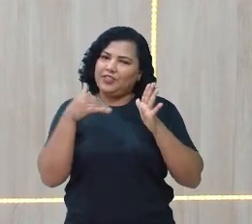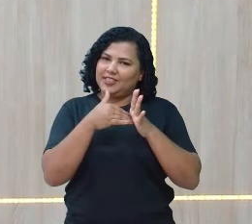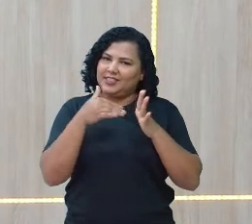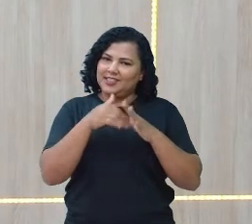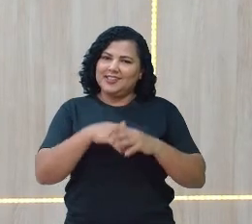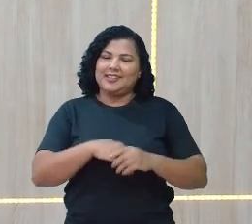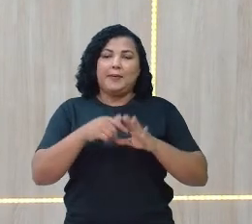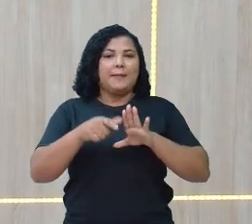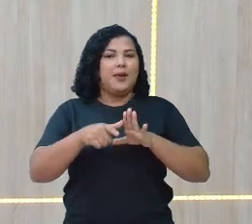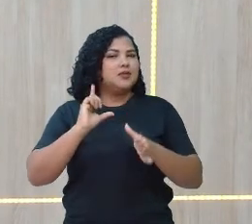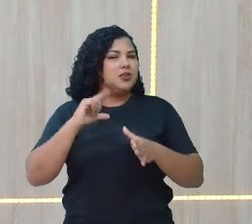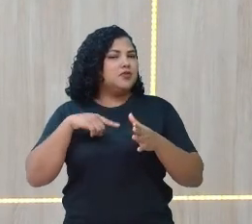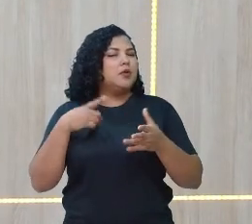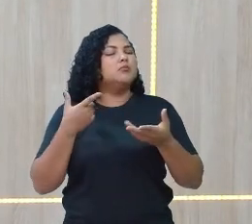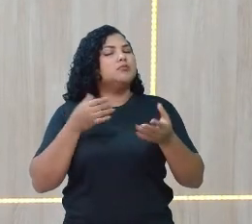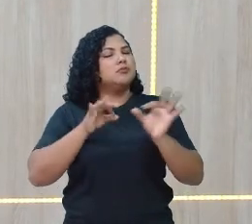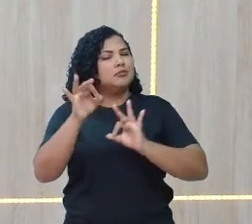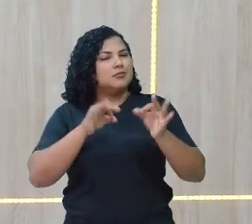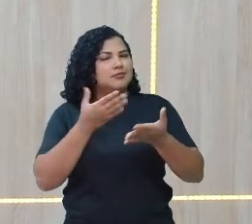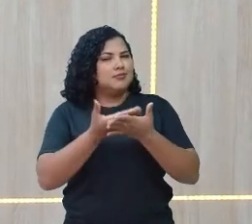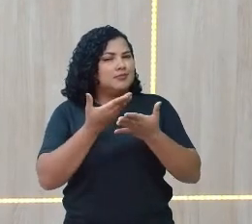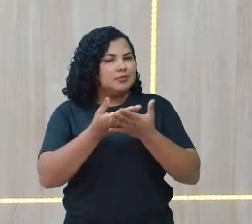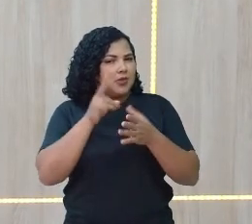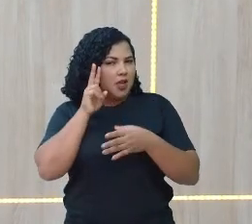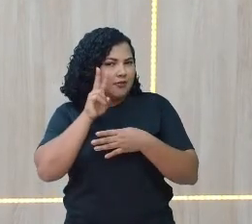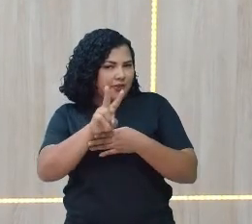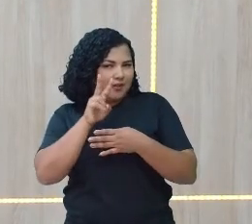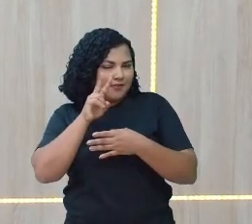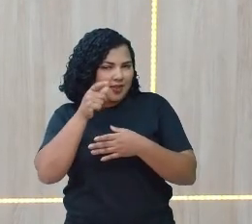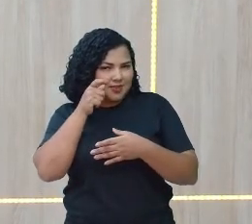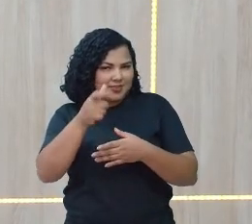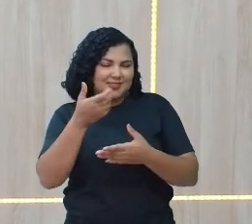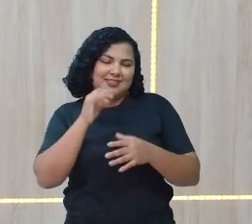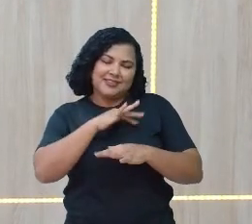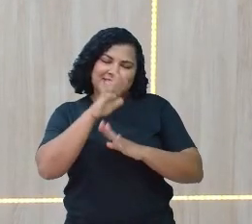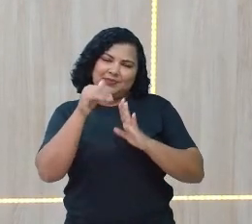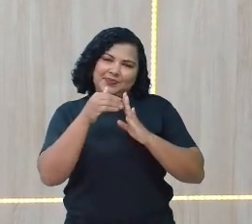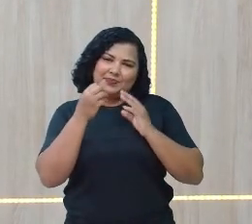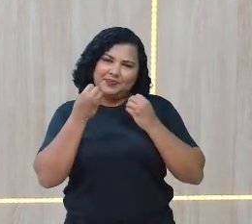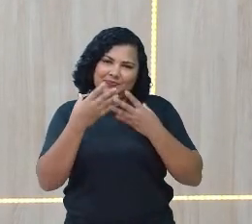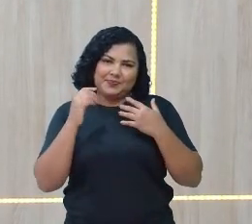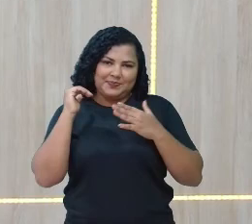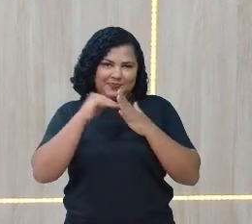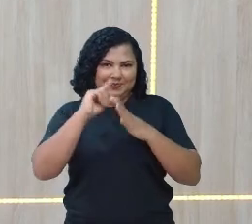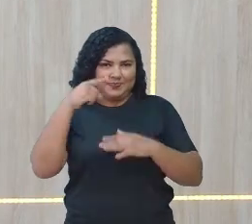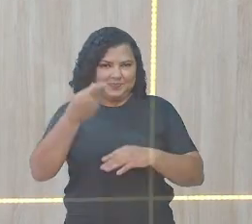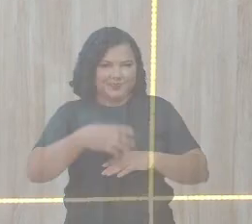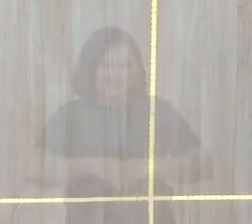antes disso, né, vamos revisando as aulas, tá certo? Então, tudo de bom, até a próxima.